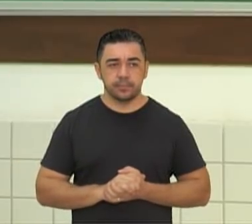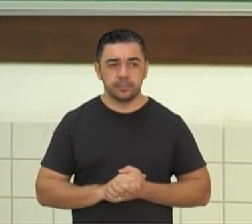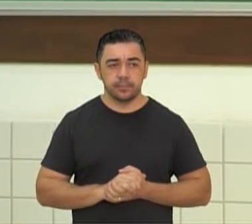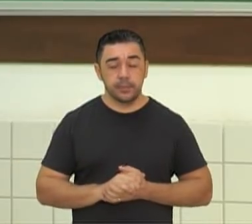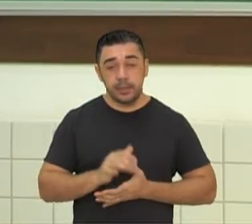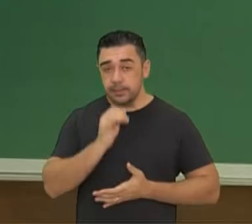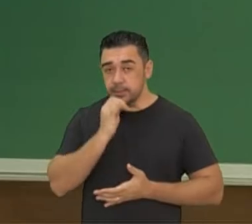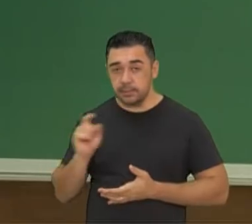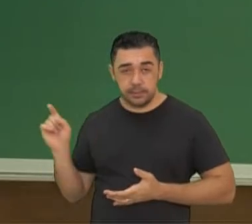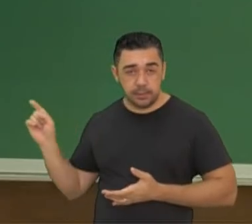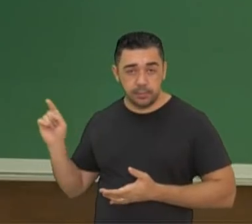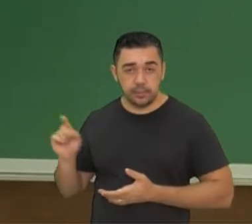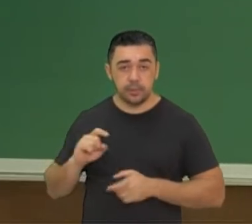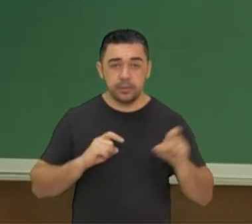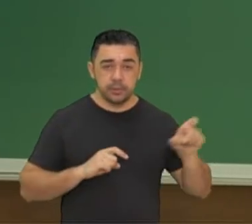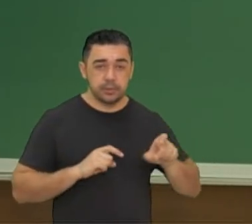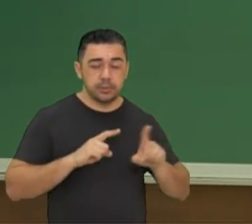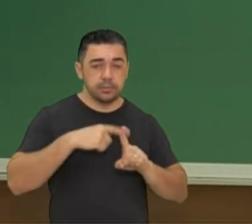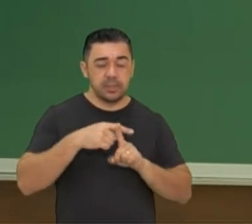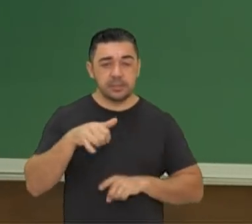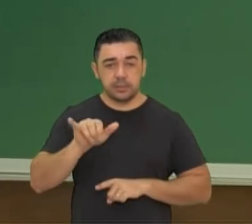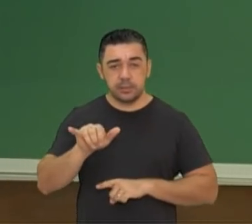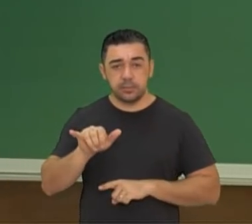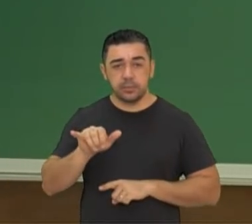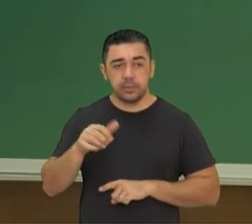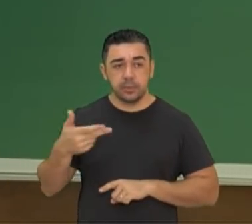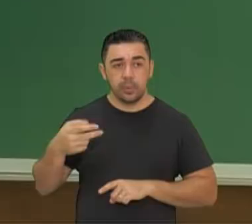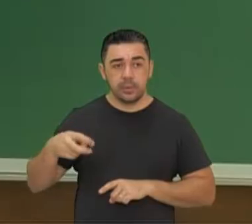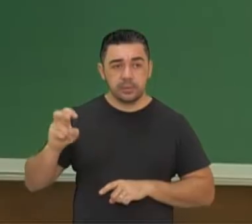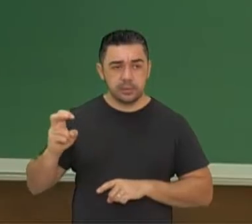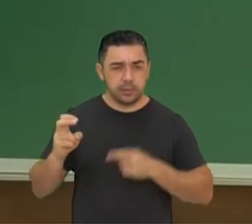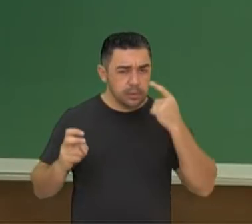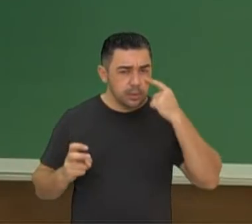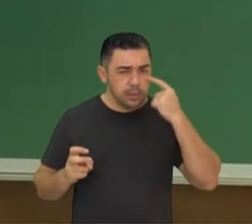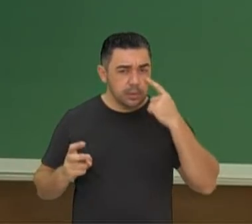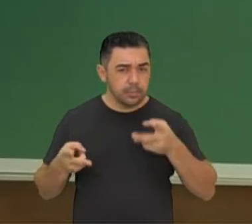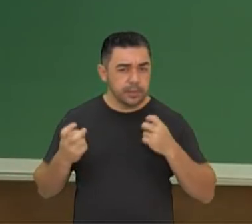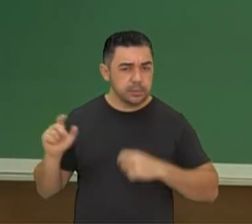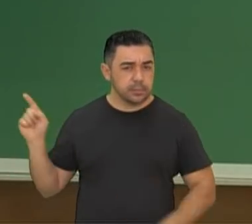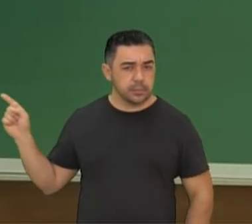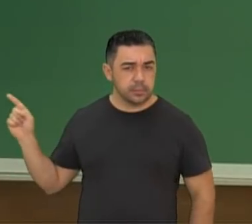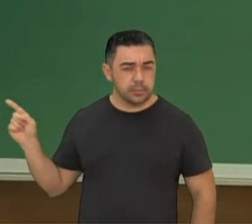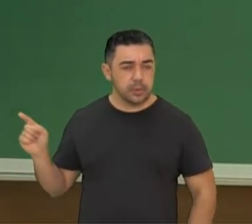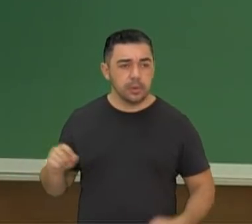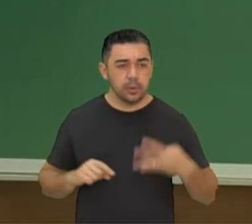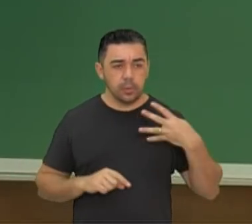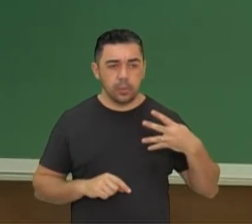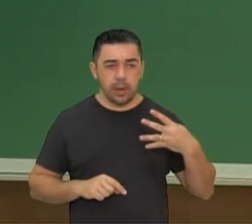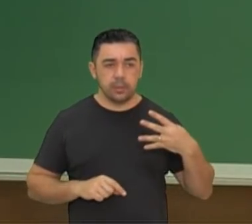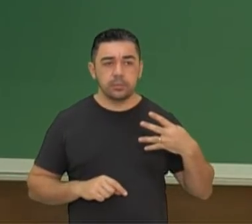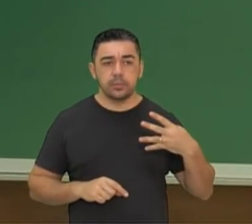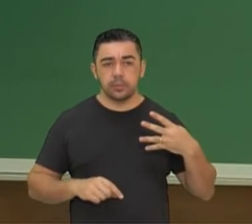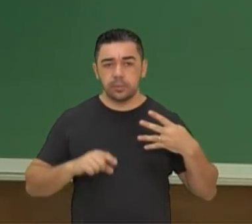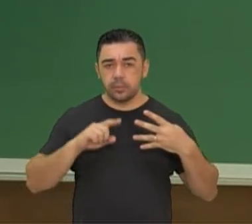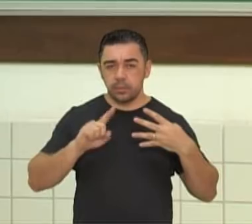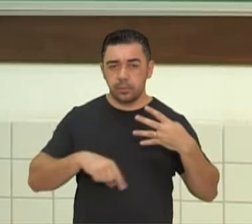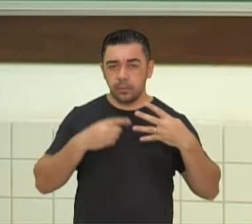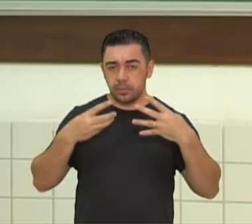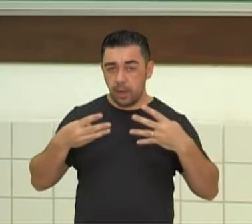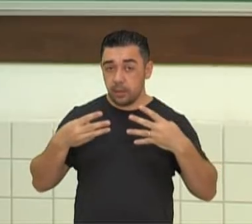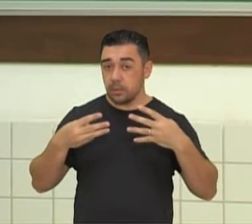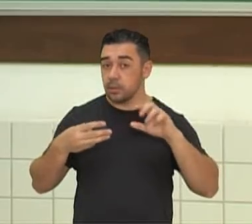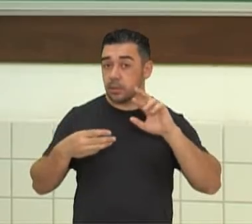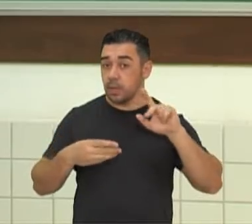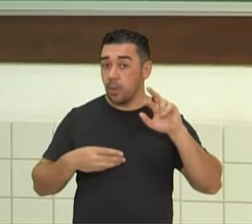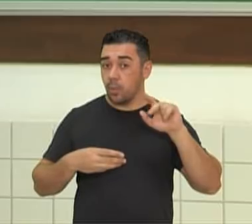Eu tenho aqui, ó, x mais y é igual a 5. Perceba que esse par ordenado que eu coloquei ali, o 4 e o 3, ele não é solução. Por que que ele não é